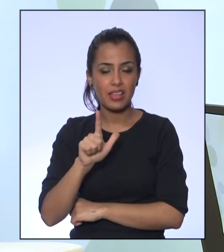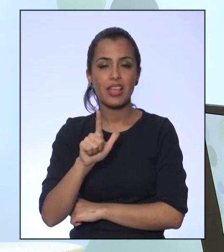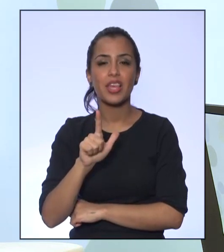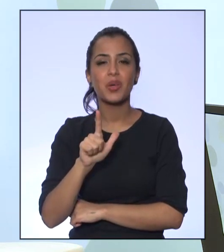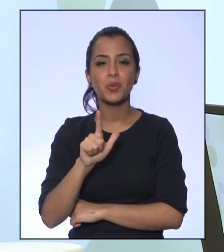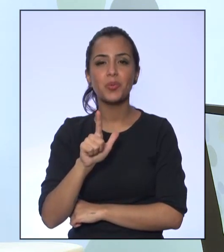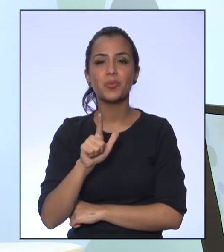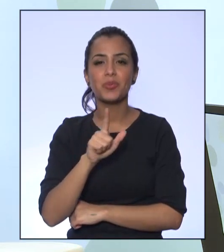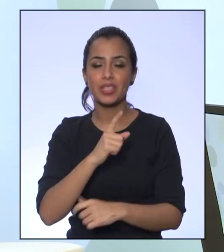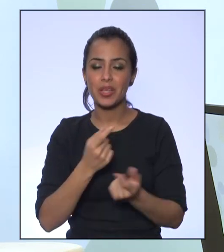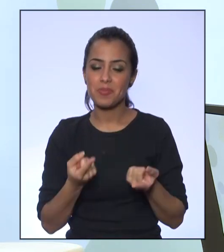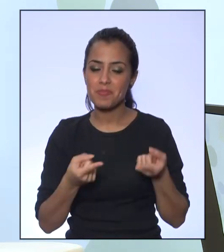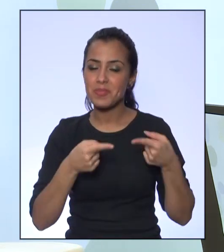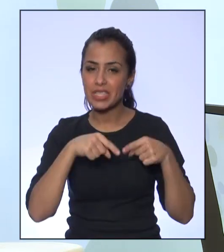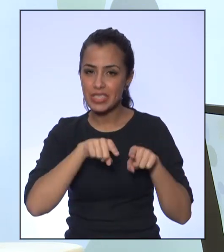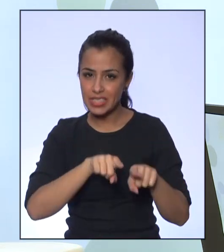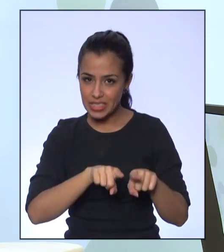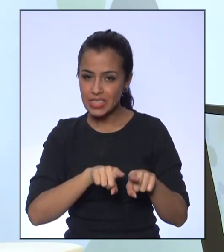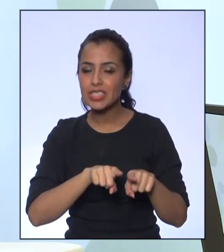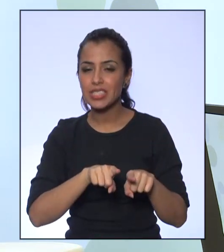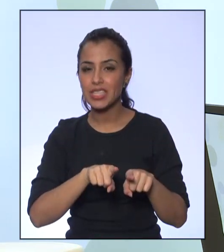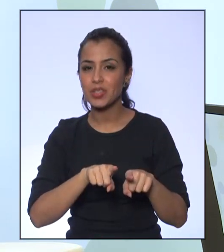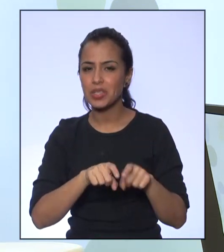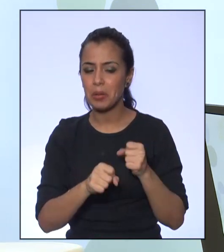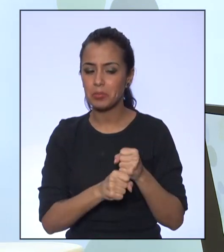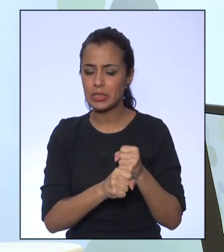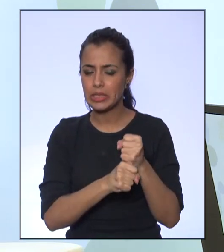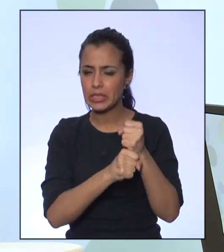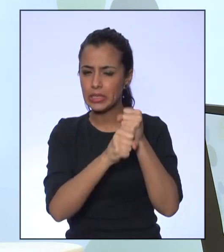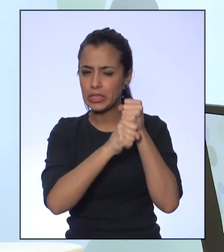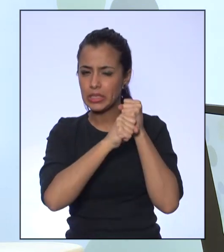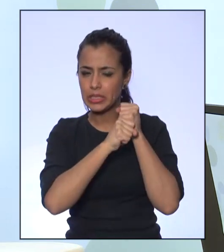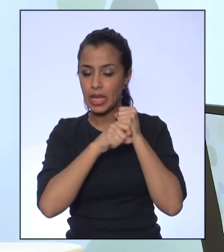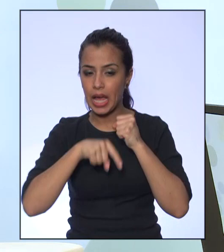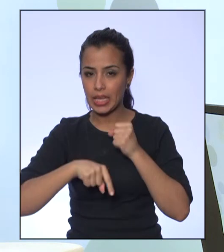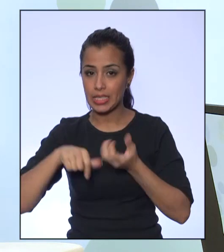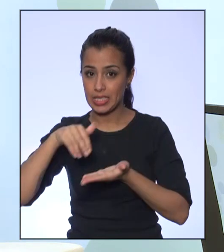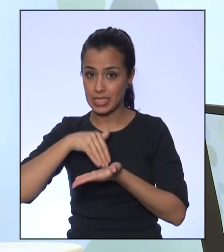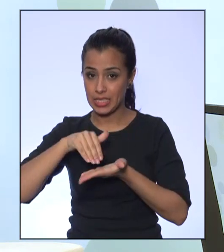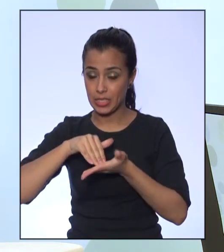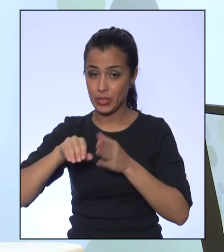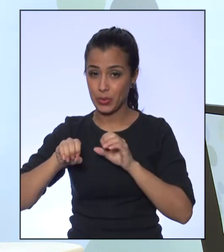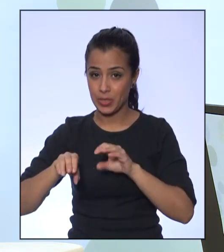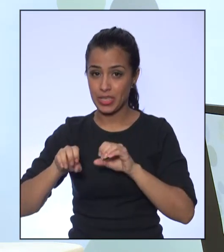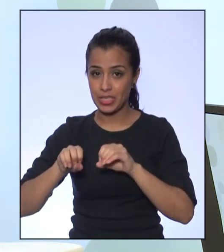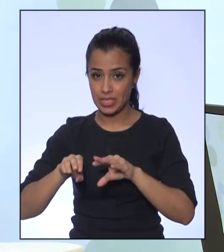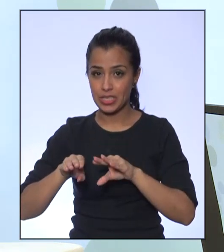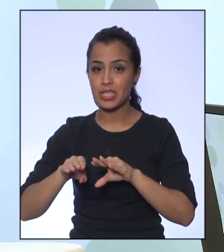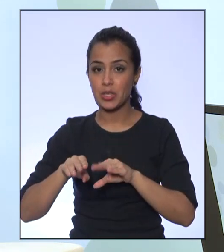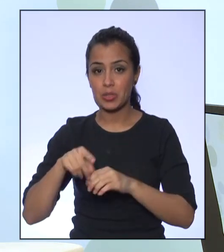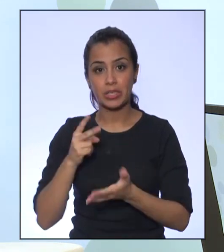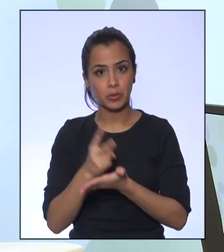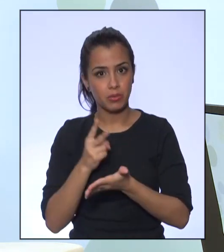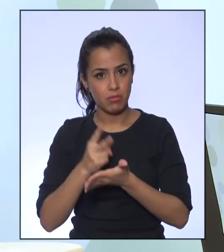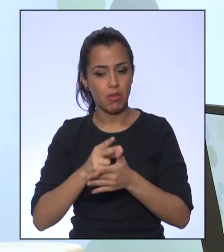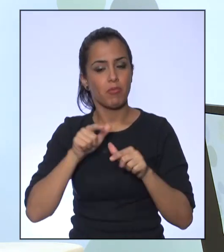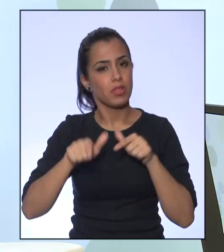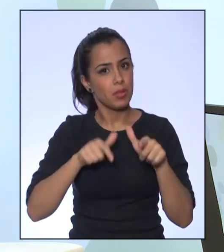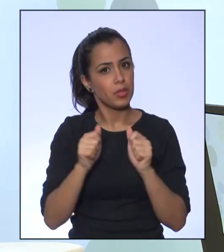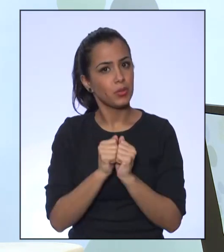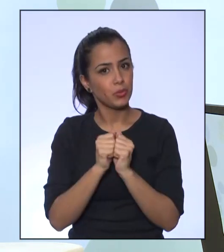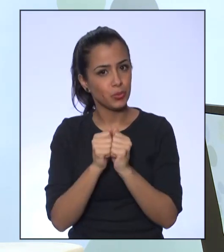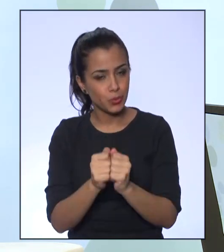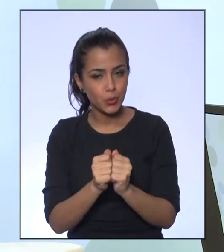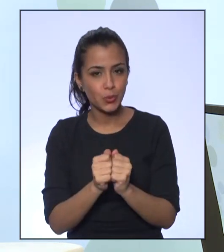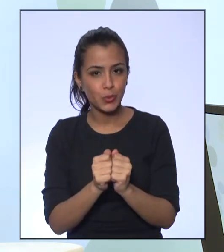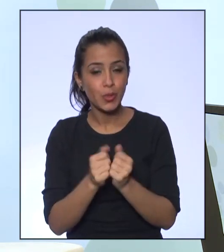Educação, parceiro muito antigo aqui da Secretaria de Educação, a gente está sempre trabalhando junto. Como eu falei para